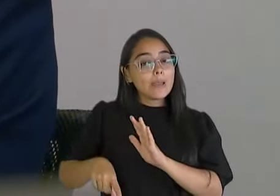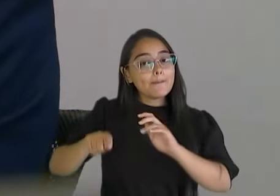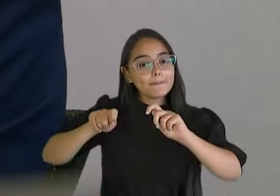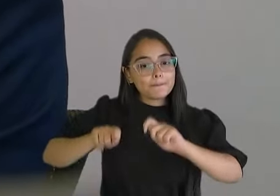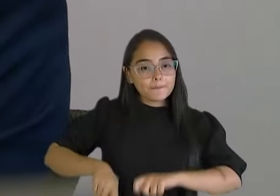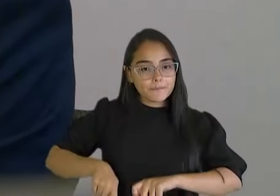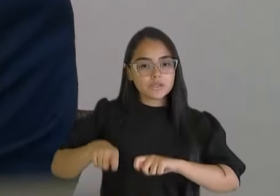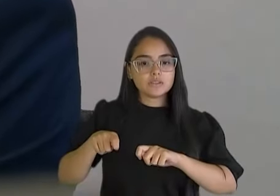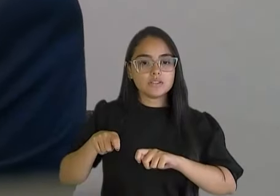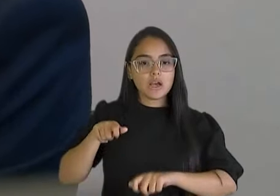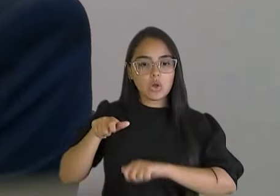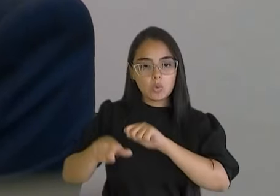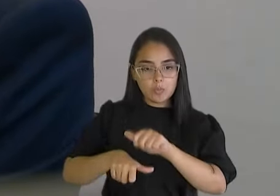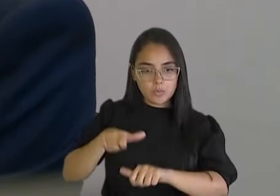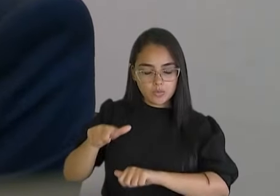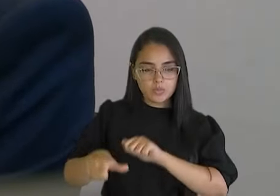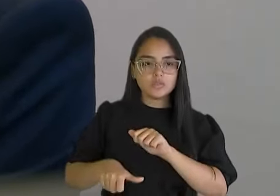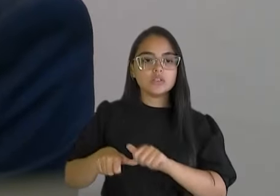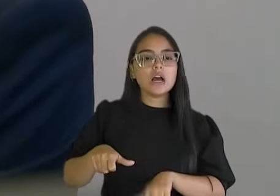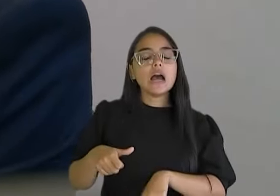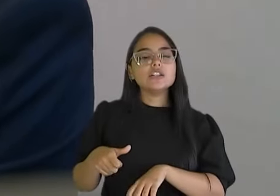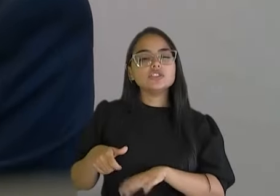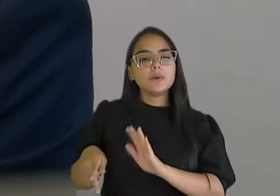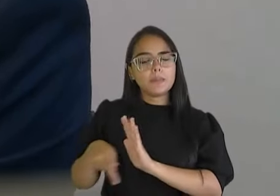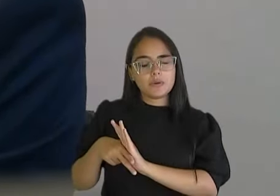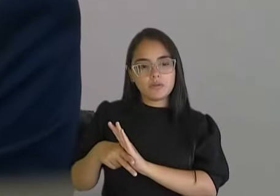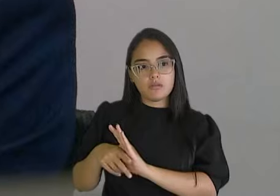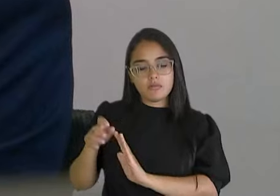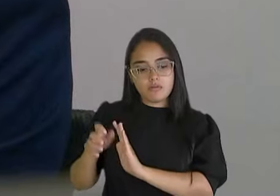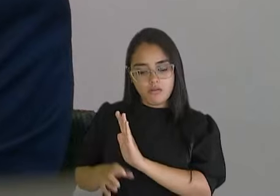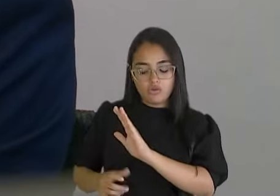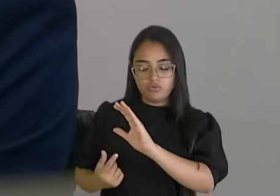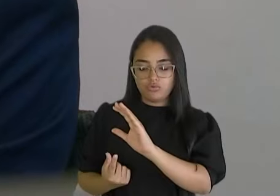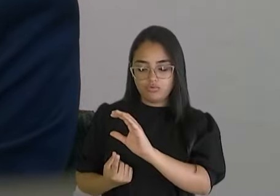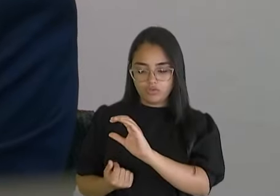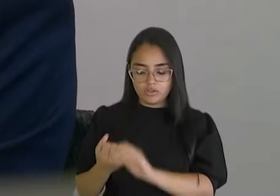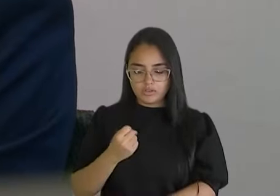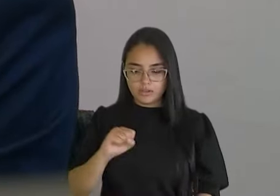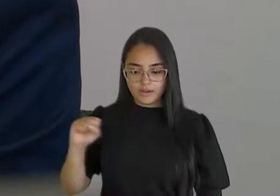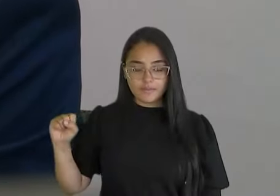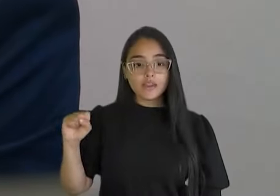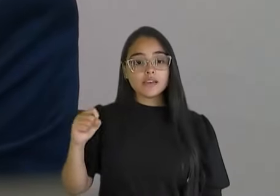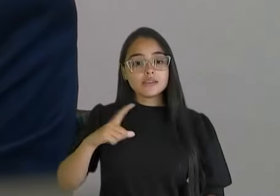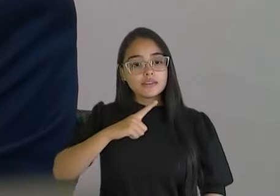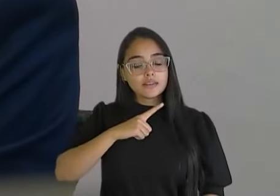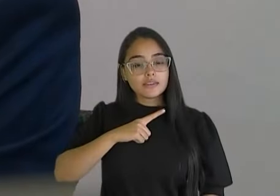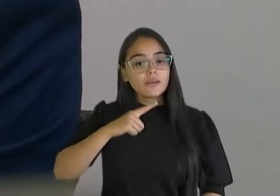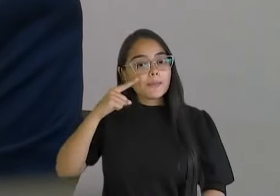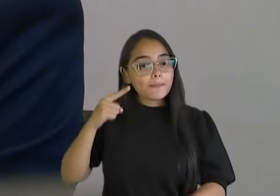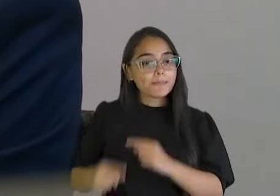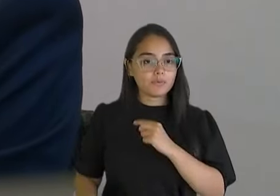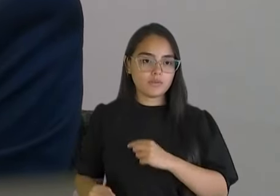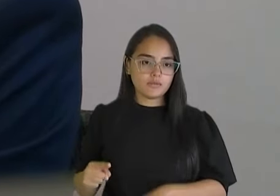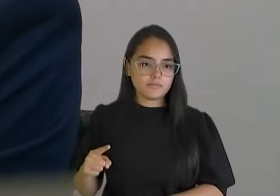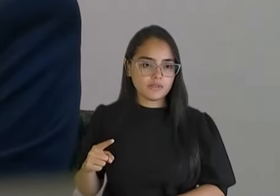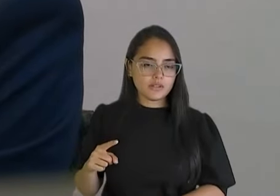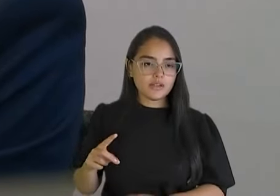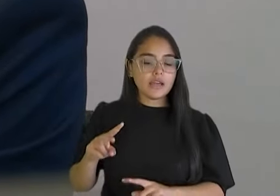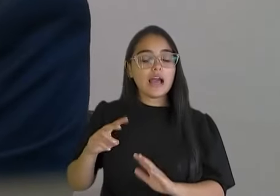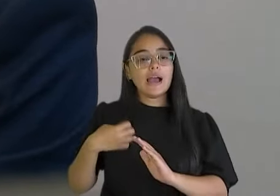possibilitar, através de uma mudança no Código de Defesa do Consumidor, sobre a possibilidade de que haja uma proibição quanto a